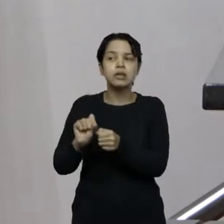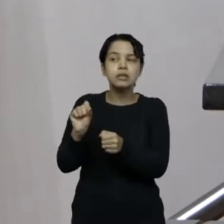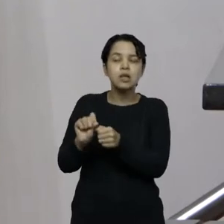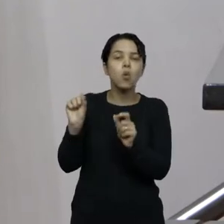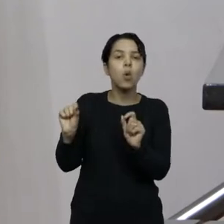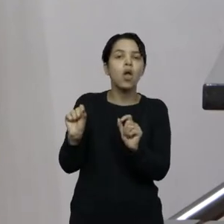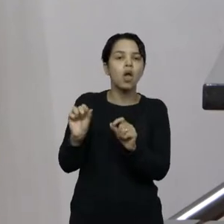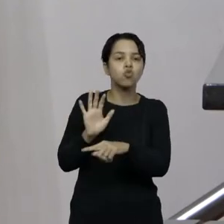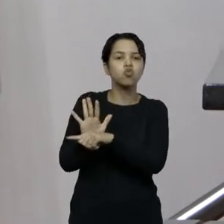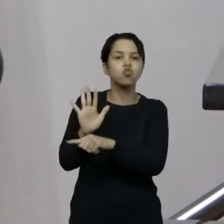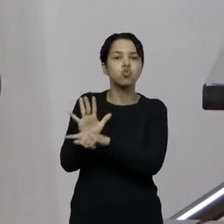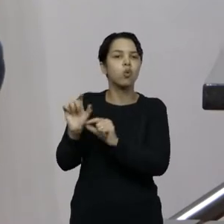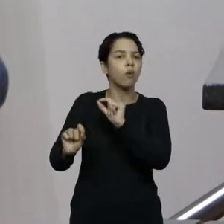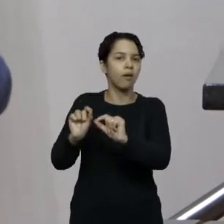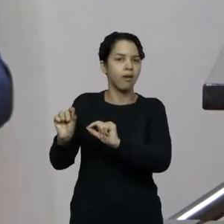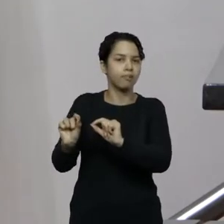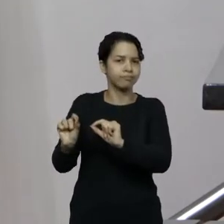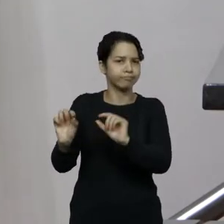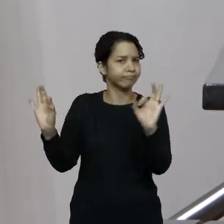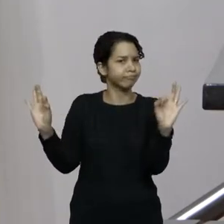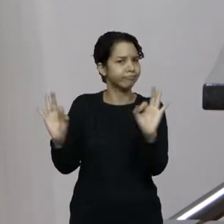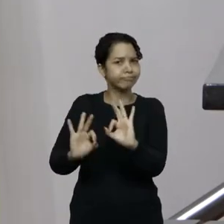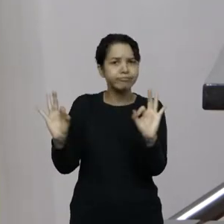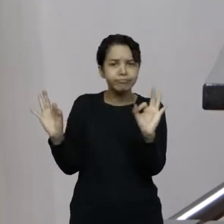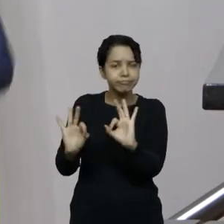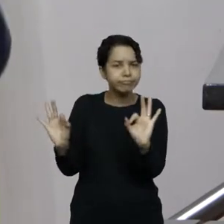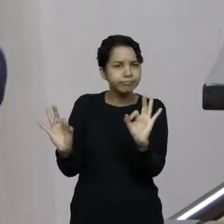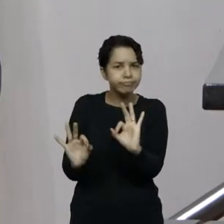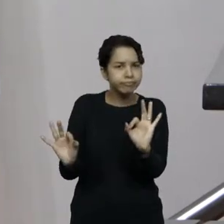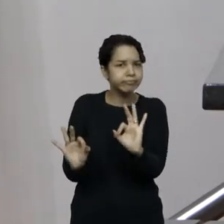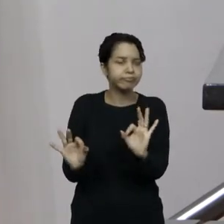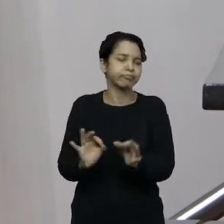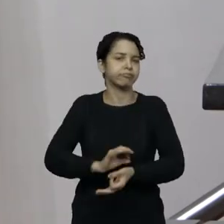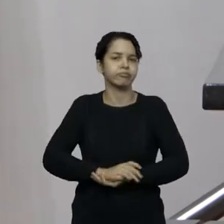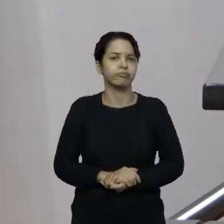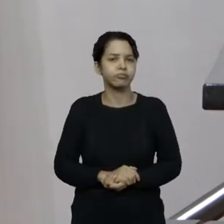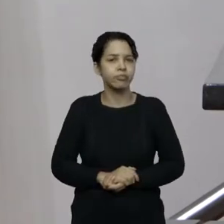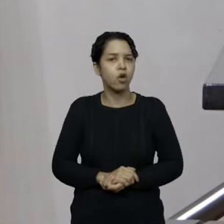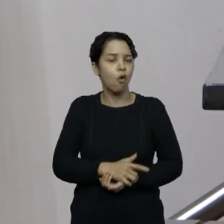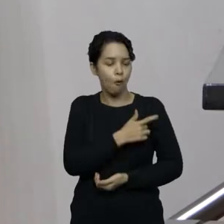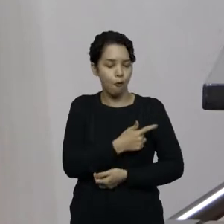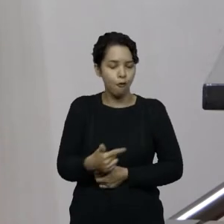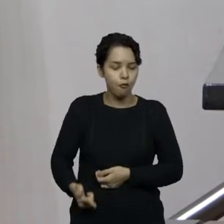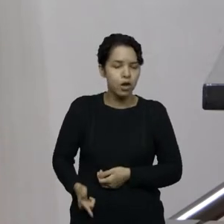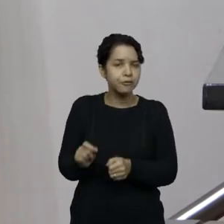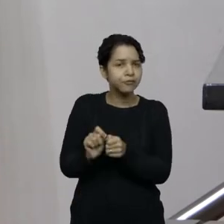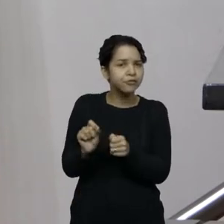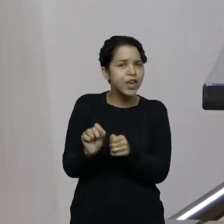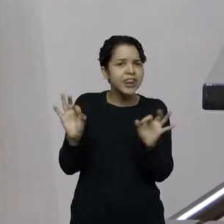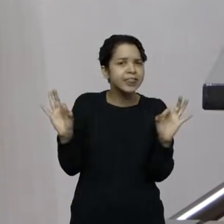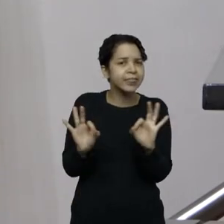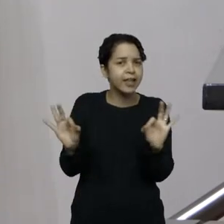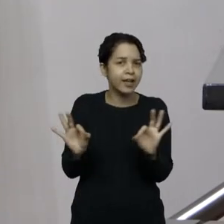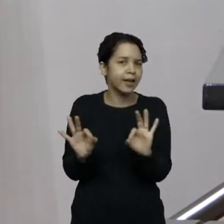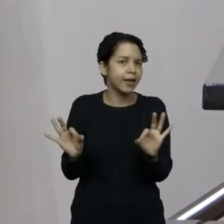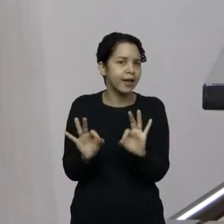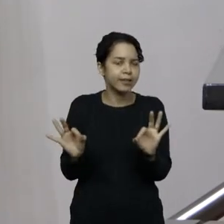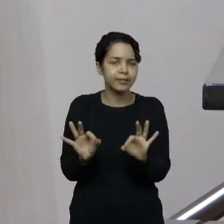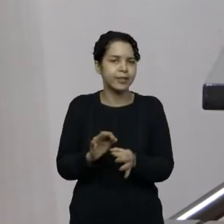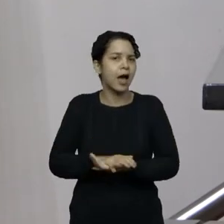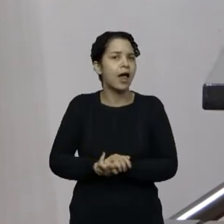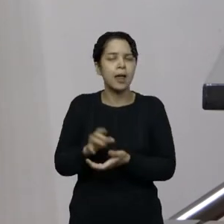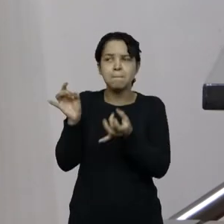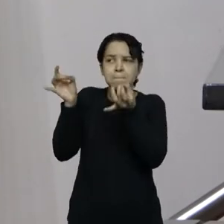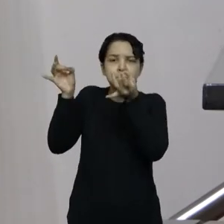nesse problema das cheias nada o mapa Governo fez nada completamente